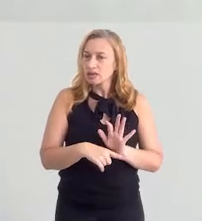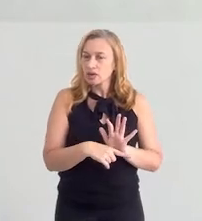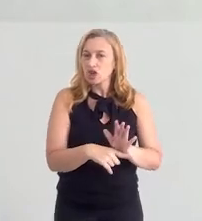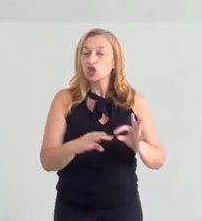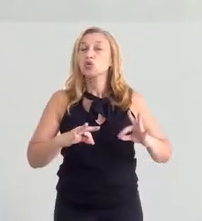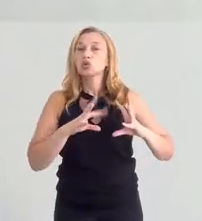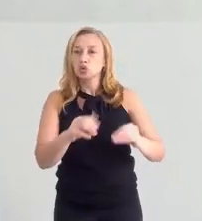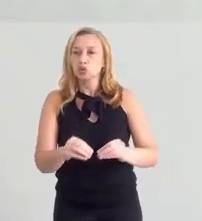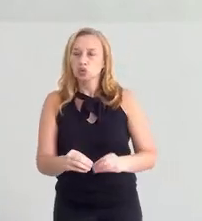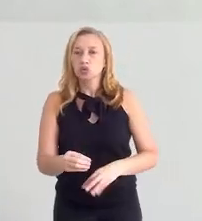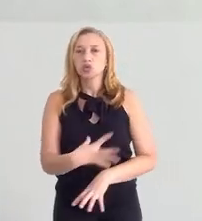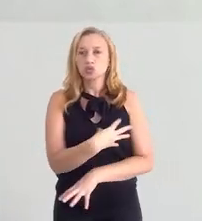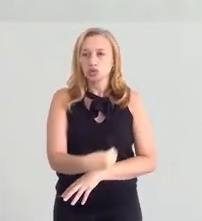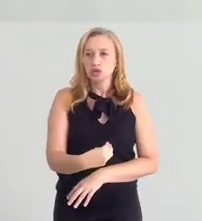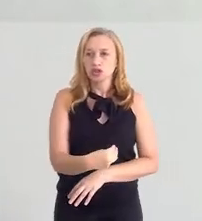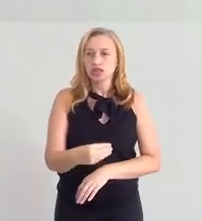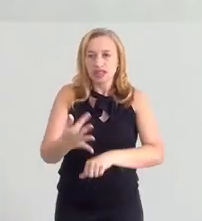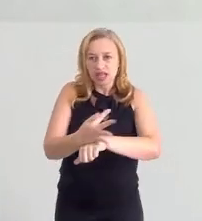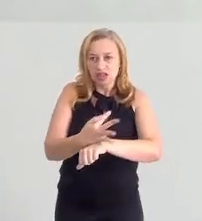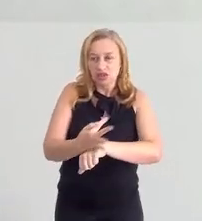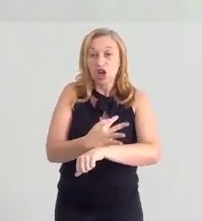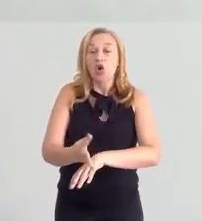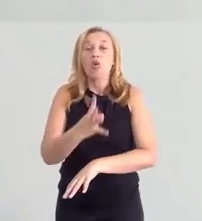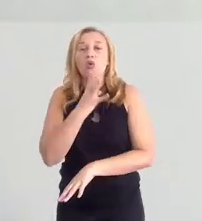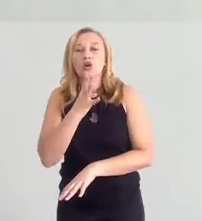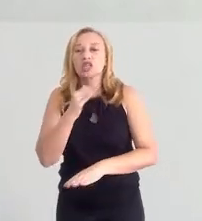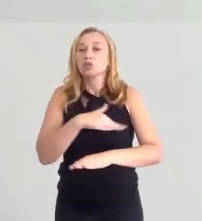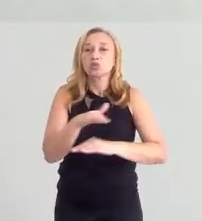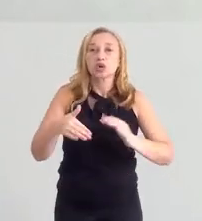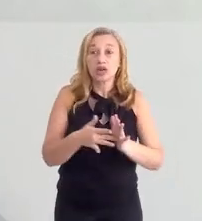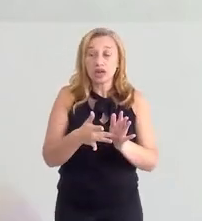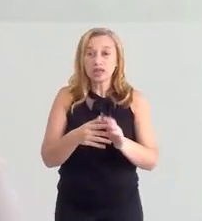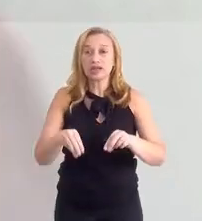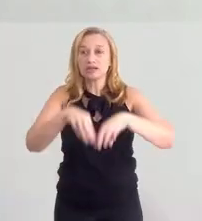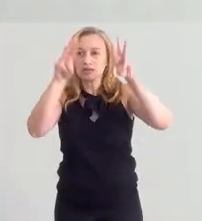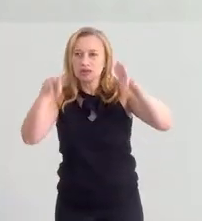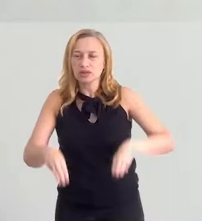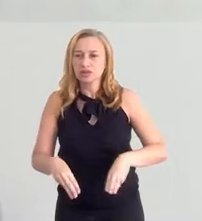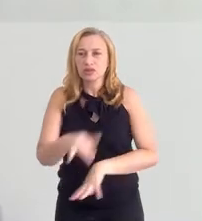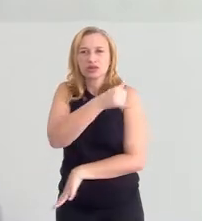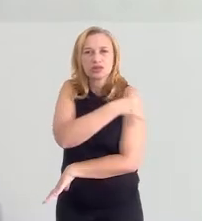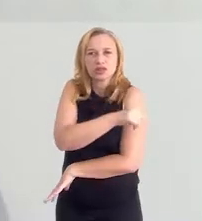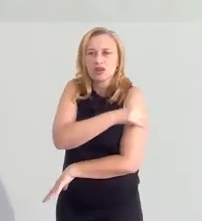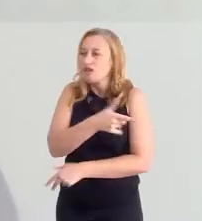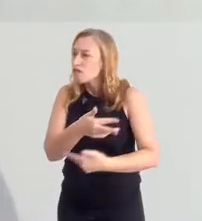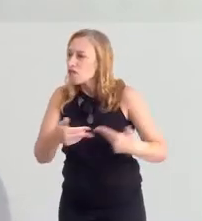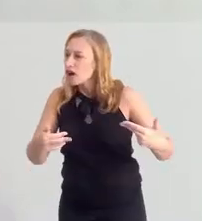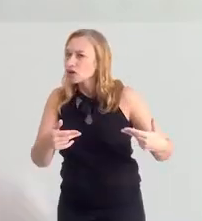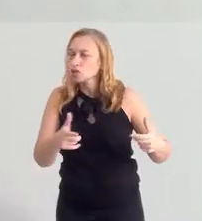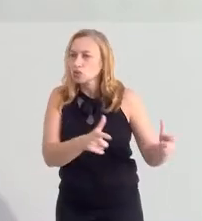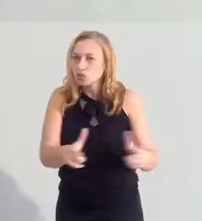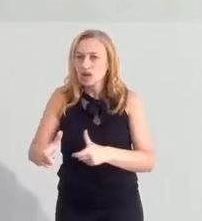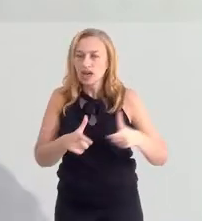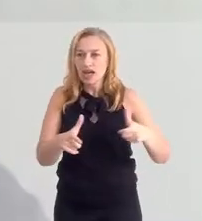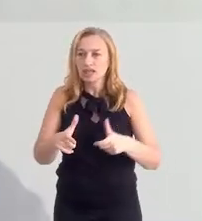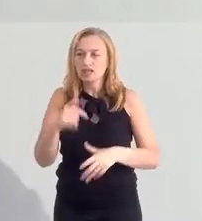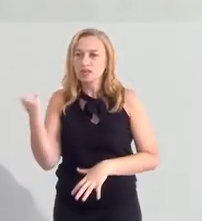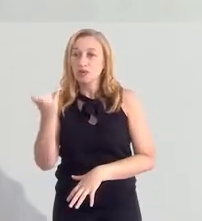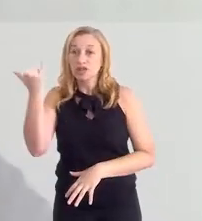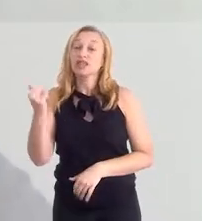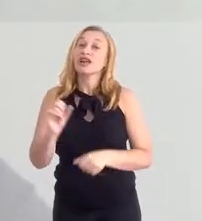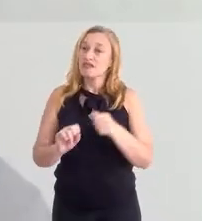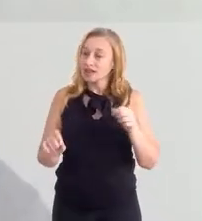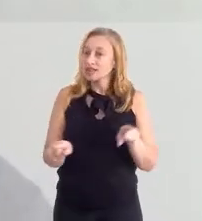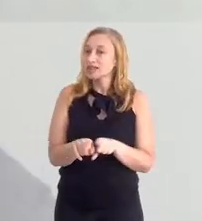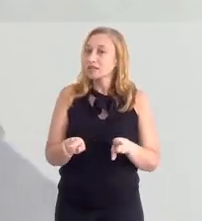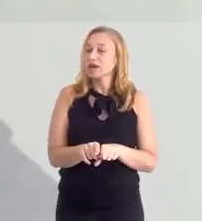férias, nós conhecemos todos os museus do Rio de Janeiro, íamos a vários lugares interessantes, mas, sobretudo, ela fazia algo,